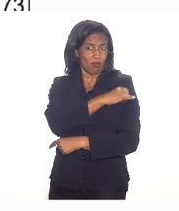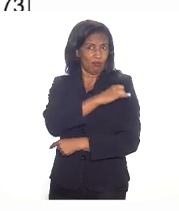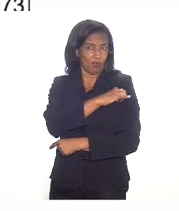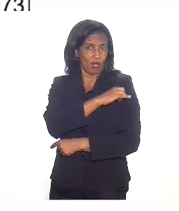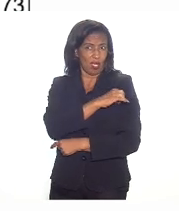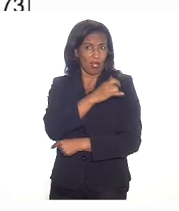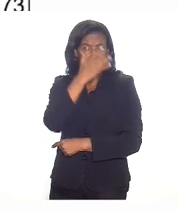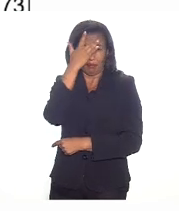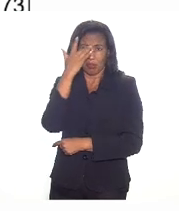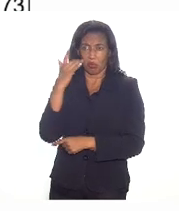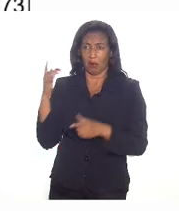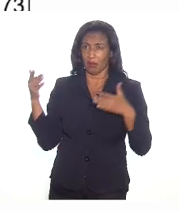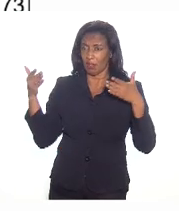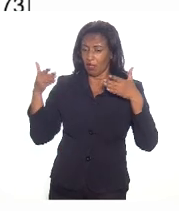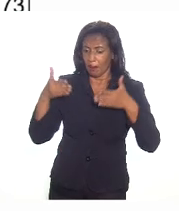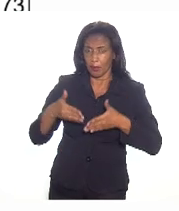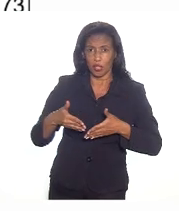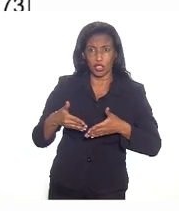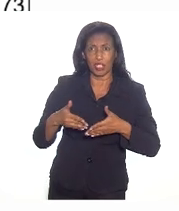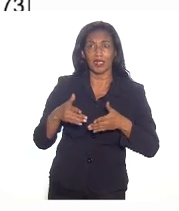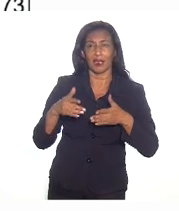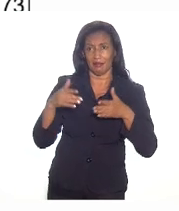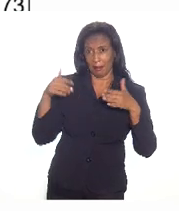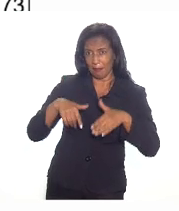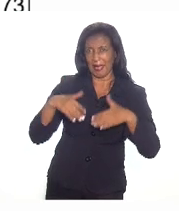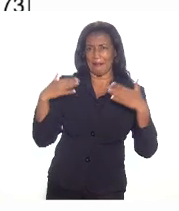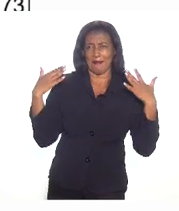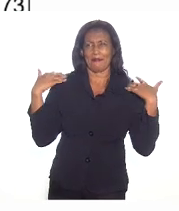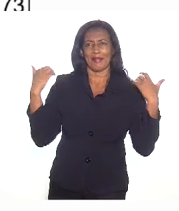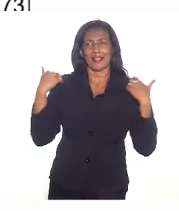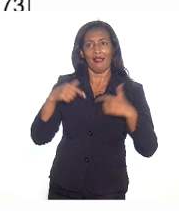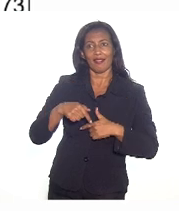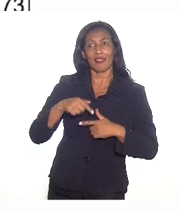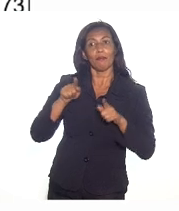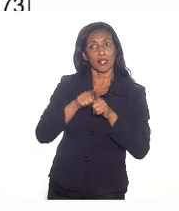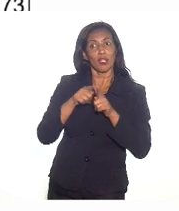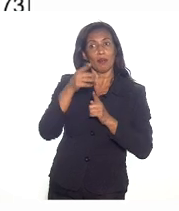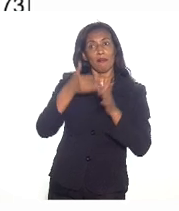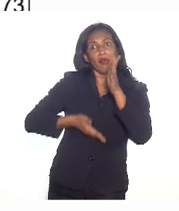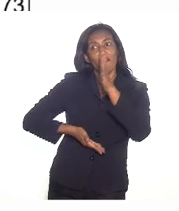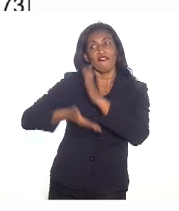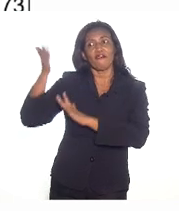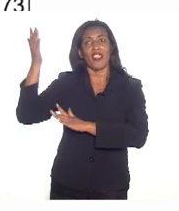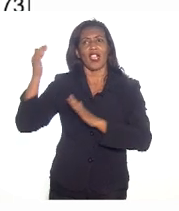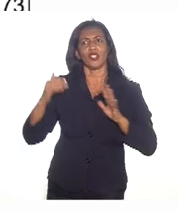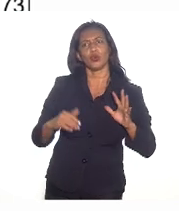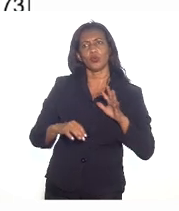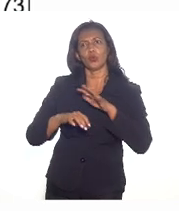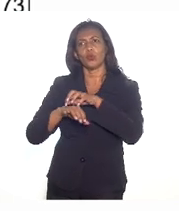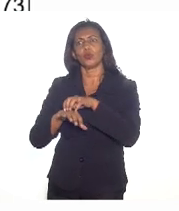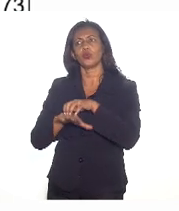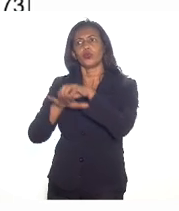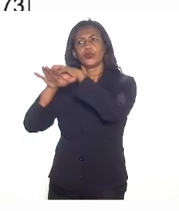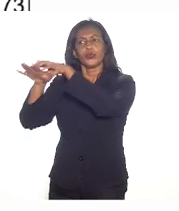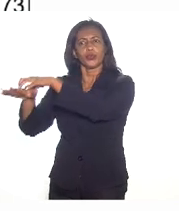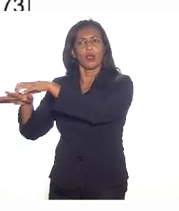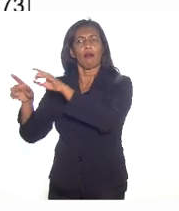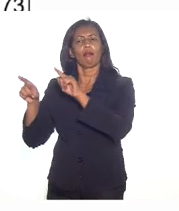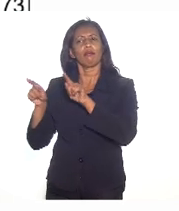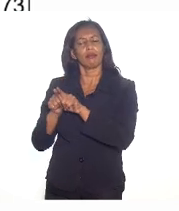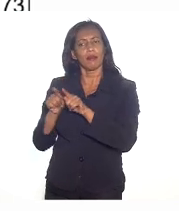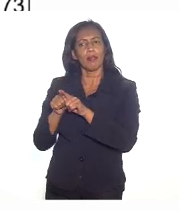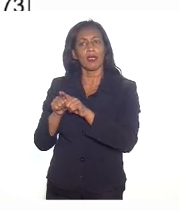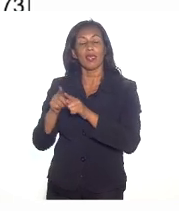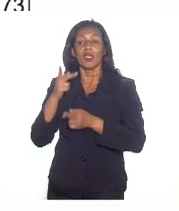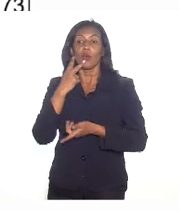muita gente chega, mas muita gente sai do Rio. Né? E existe um pouco discurso, até quando se fala em recursos para as